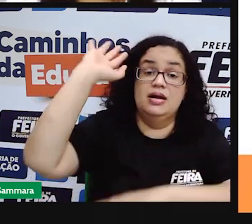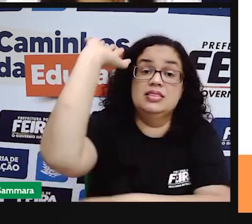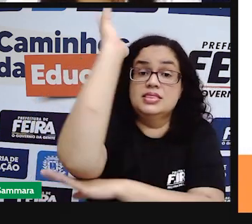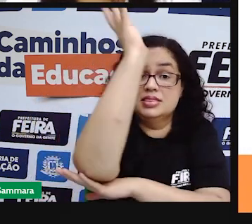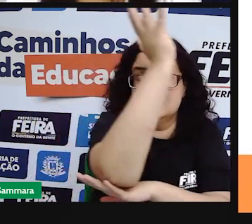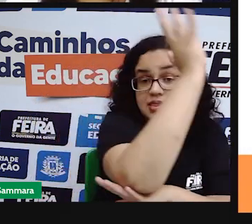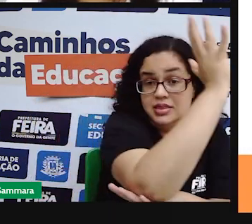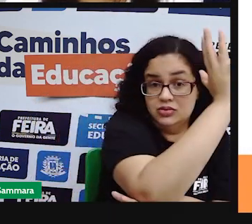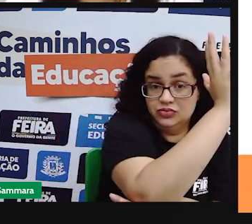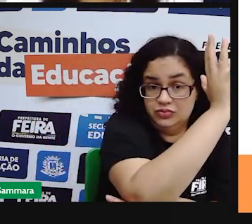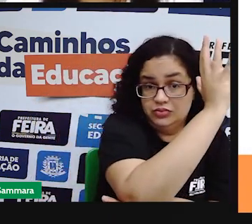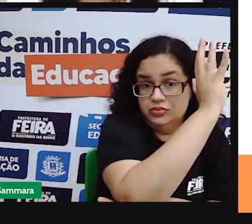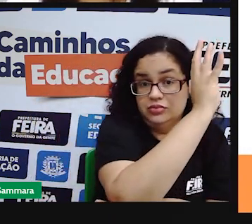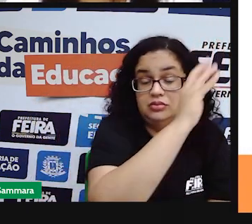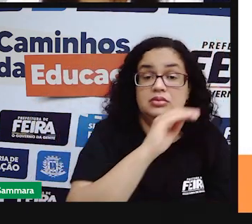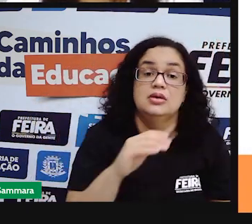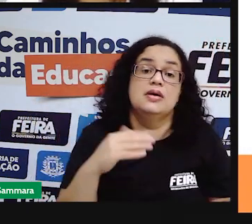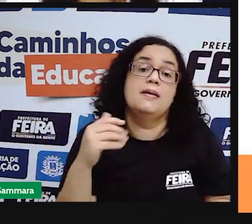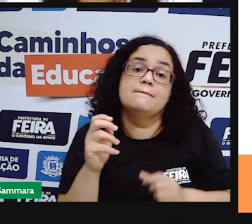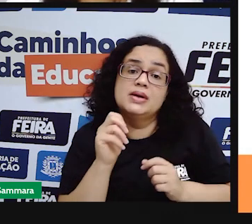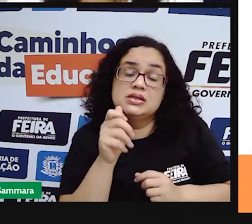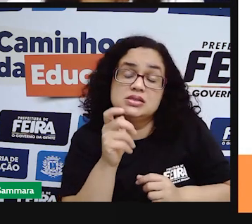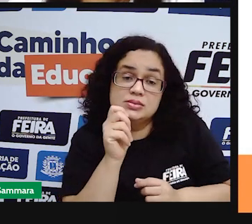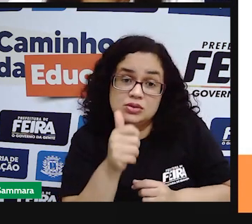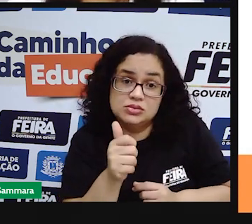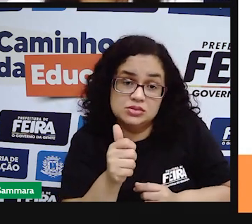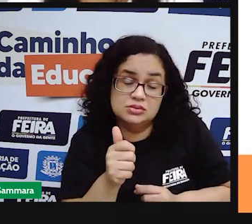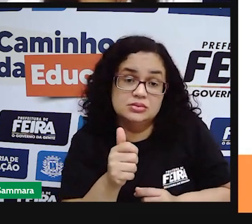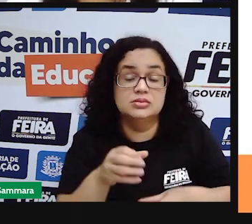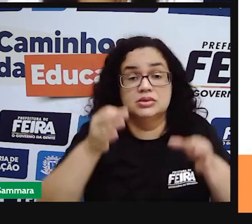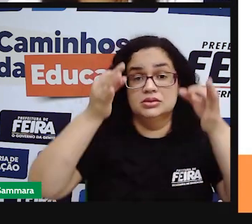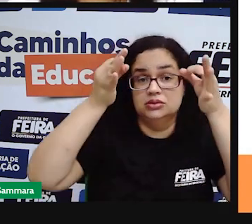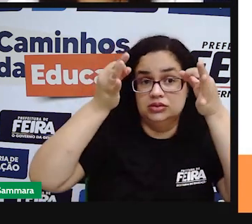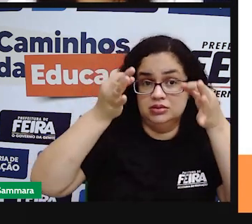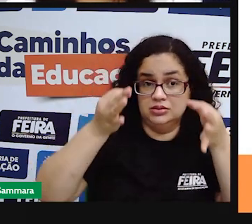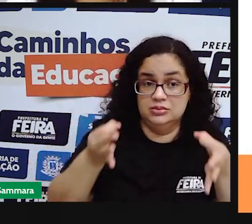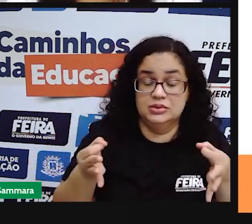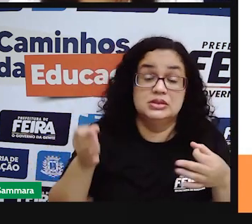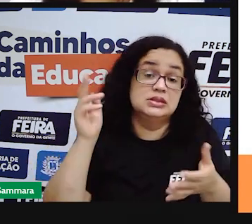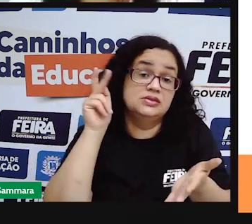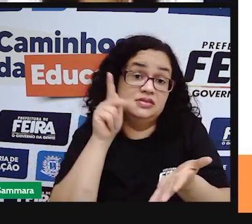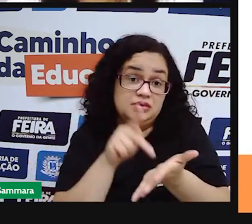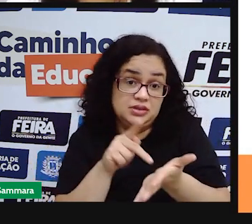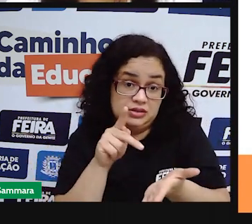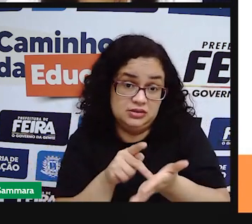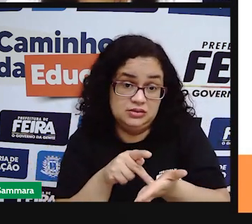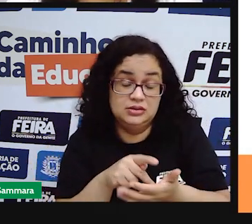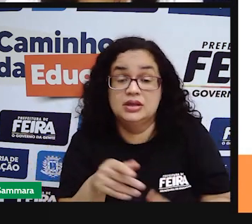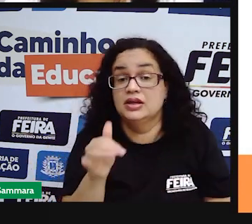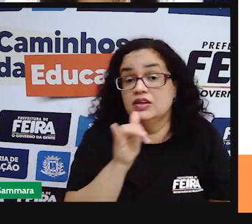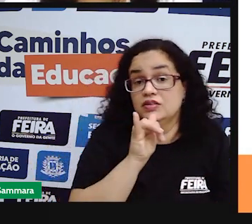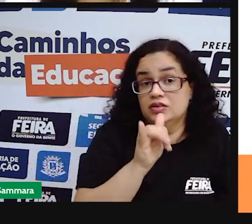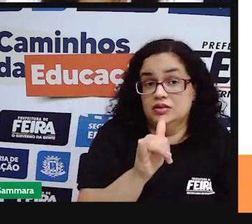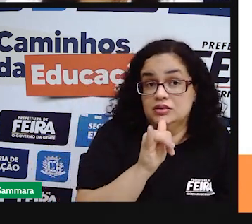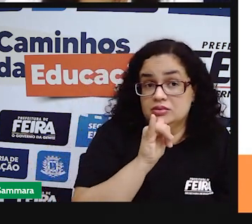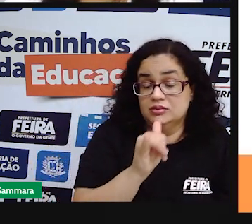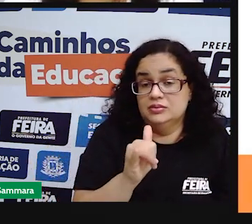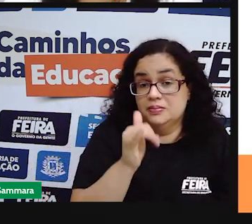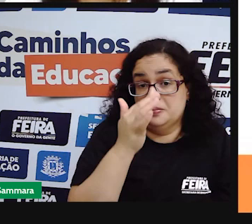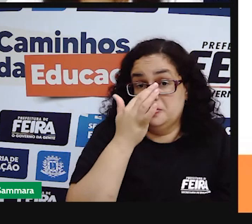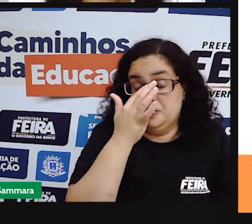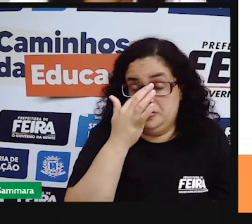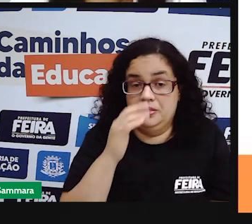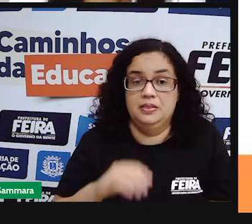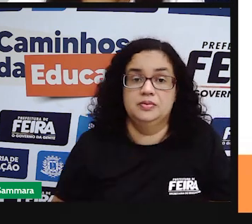na localização mais próxima, né? Correta, mais leal à verdadeira informação. E aí, todas